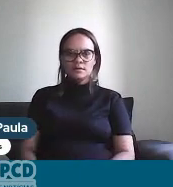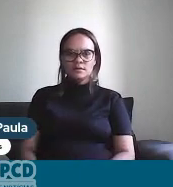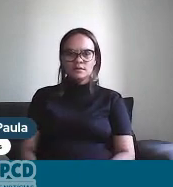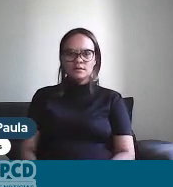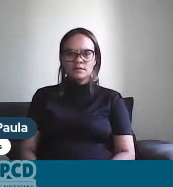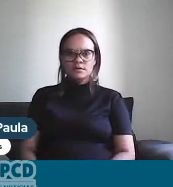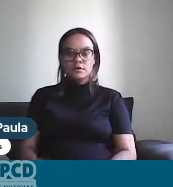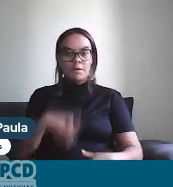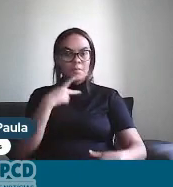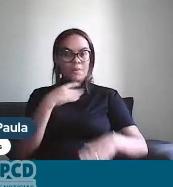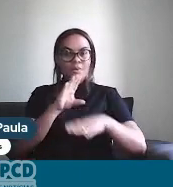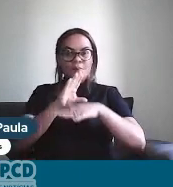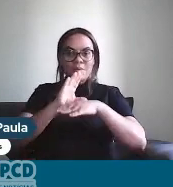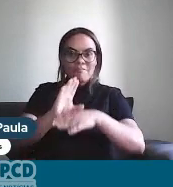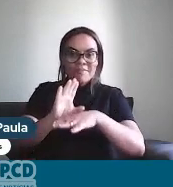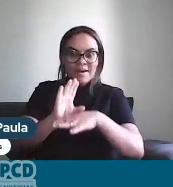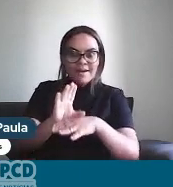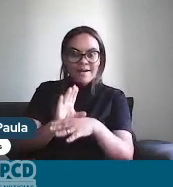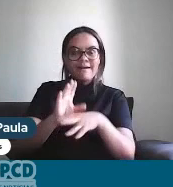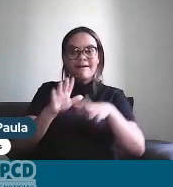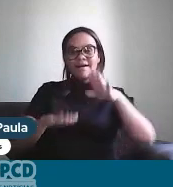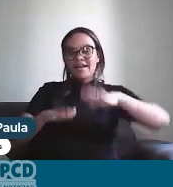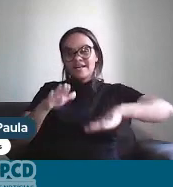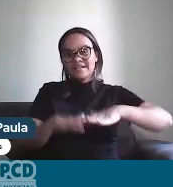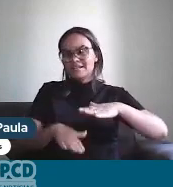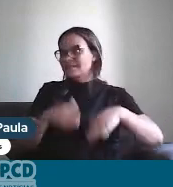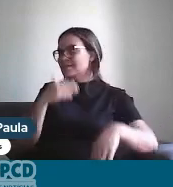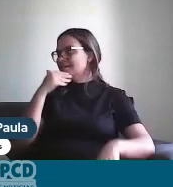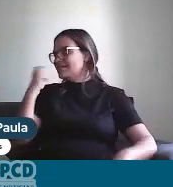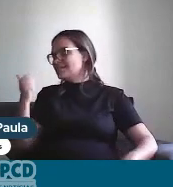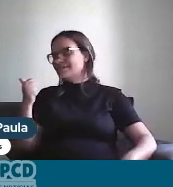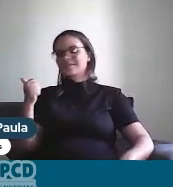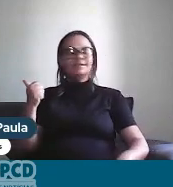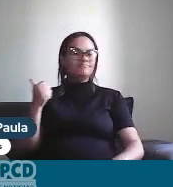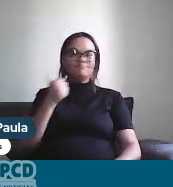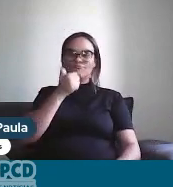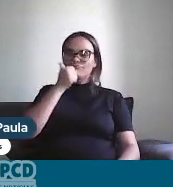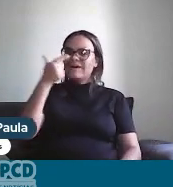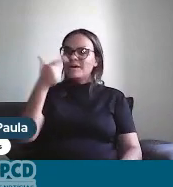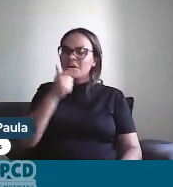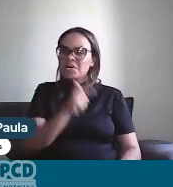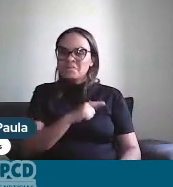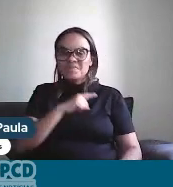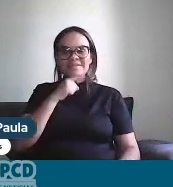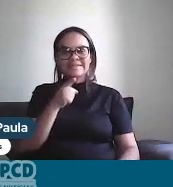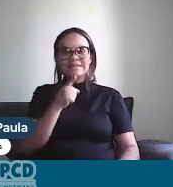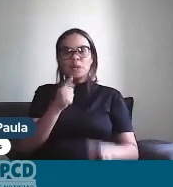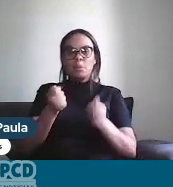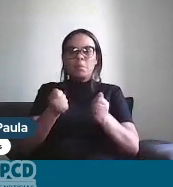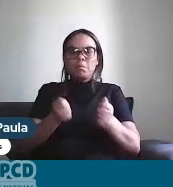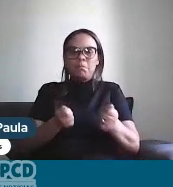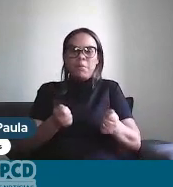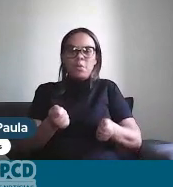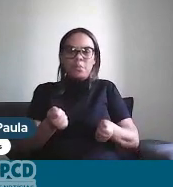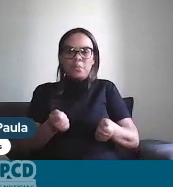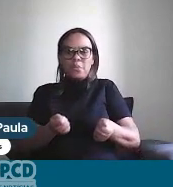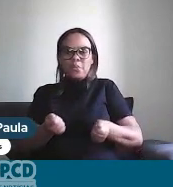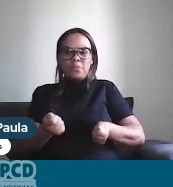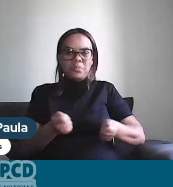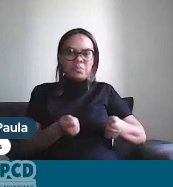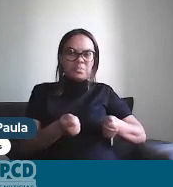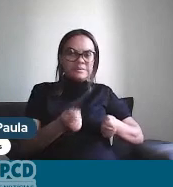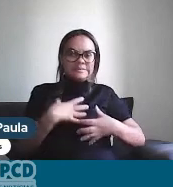você investe, muitas vezes a melhora ela não existe, é apenas para manter, né, a situação